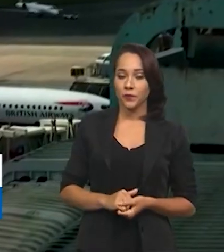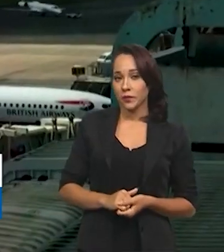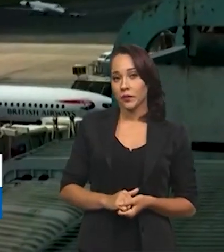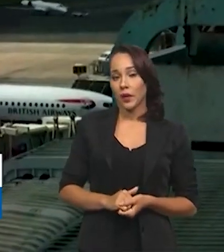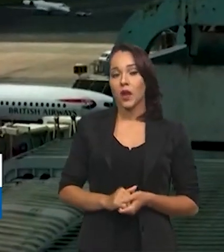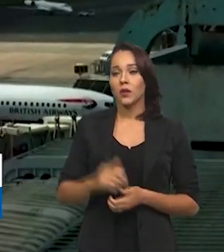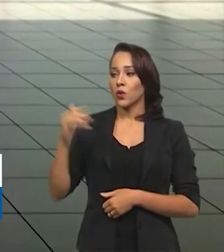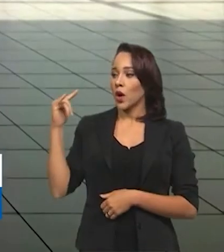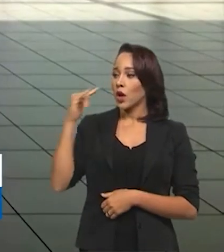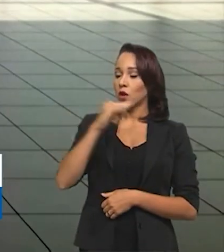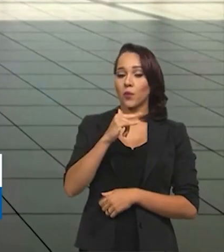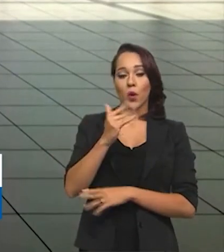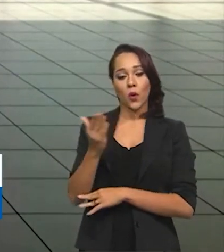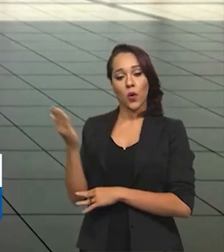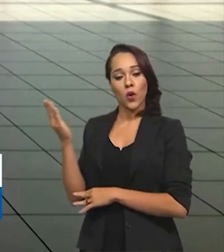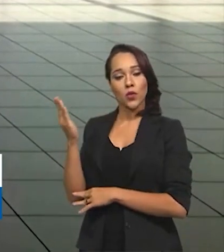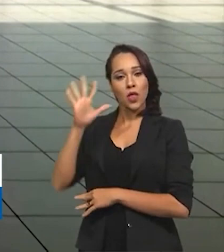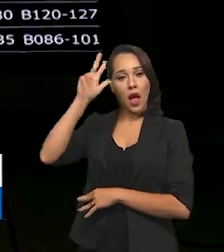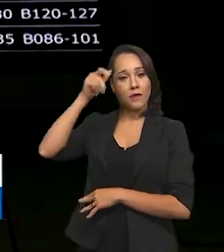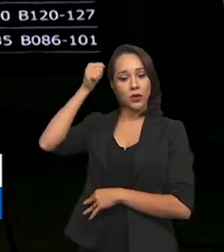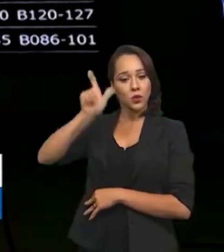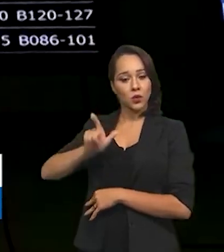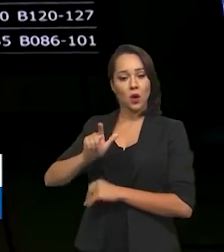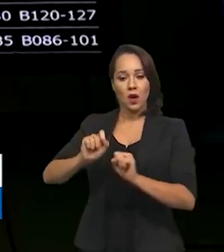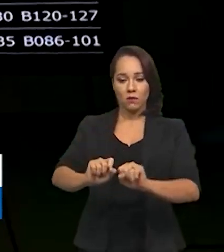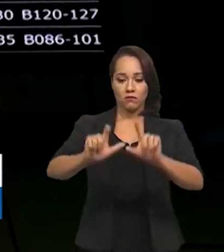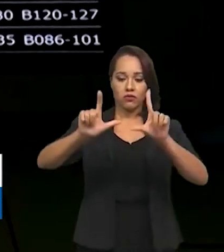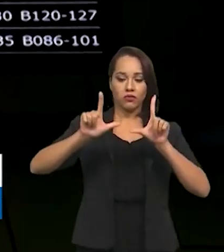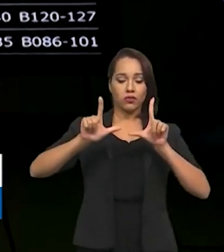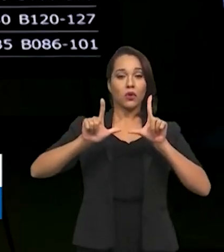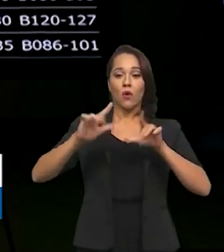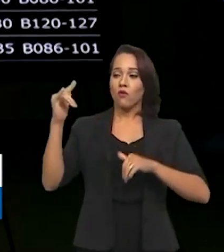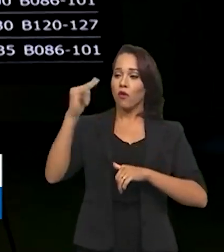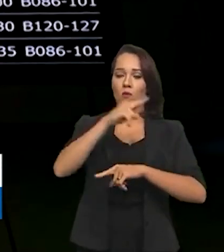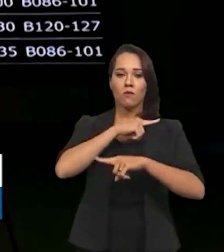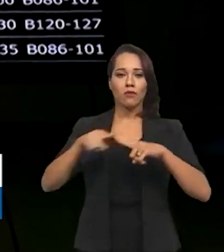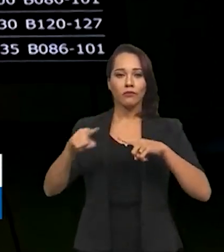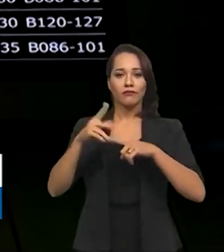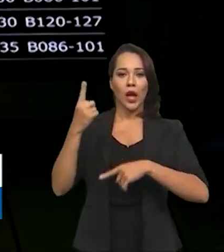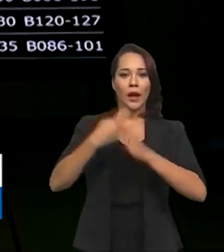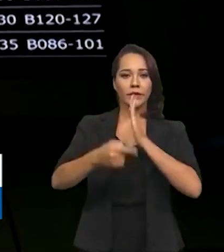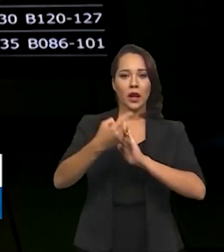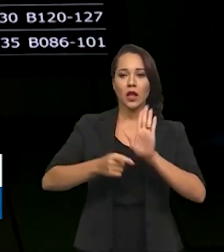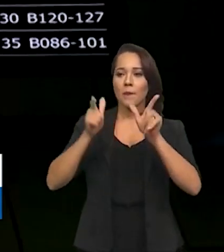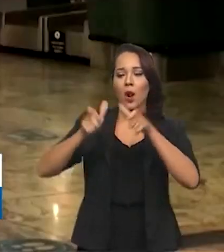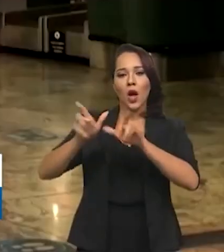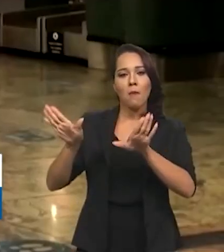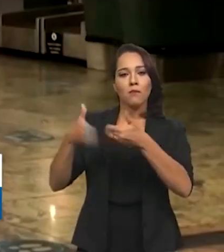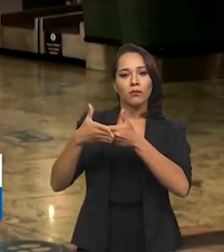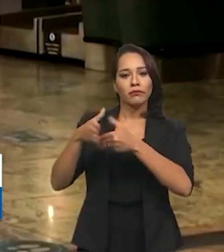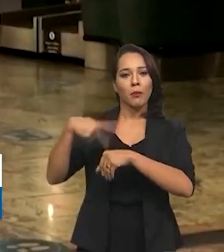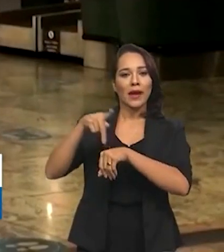no aeroporto de johanesburgo na África do Sul o painel mostra os voos cancelados para lugares que fecharam as